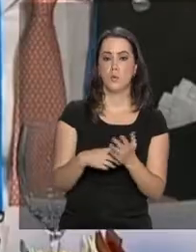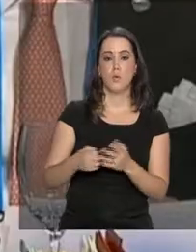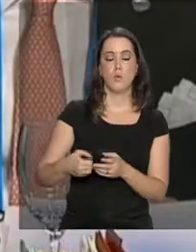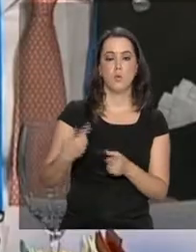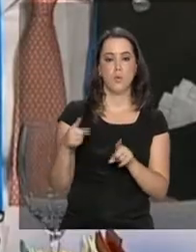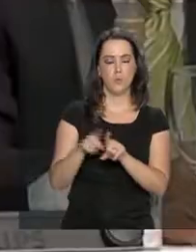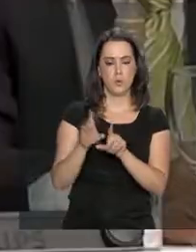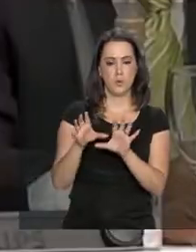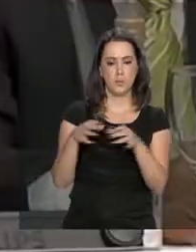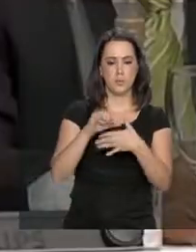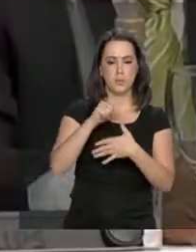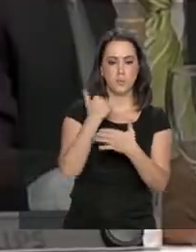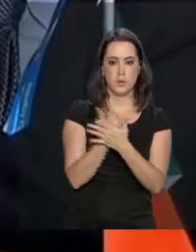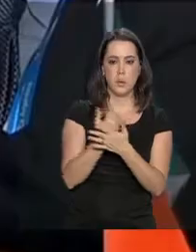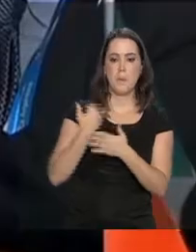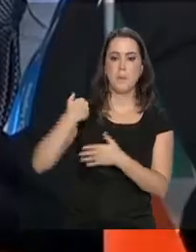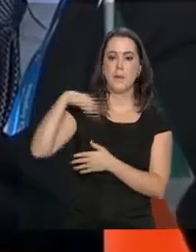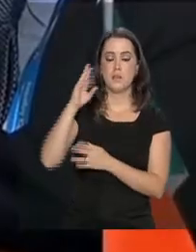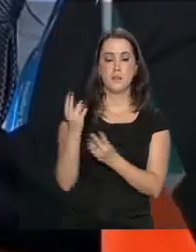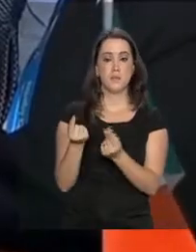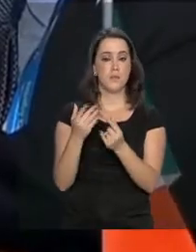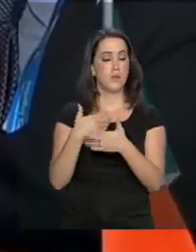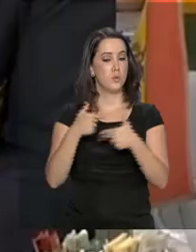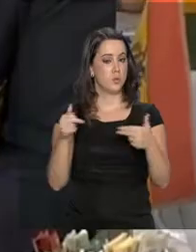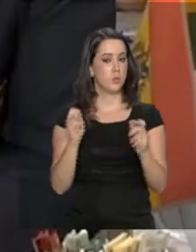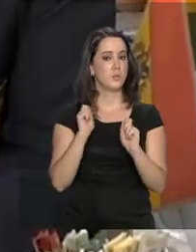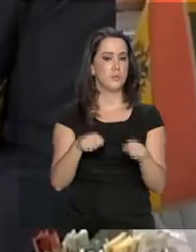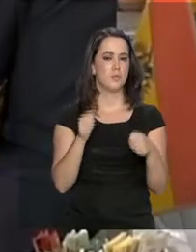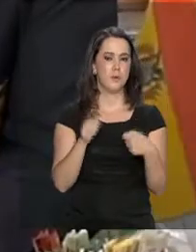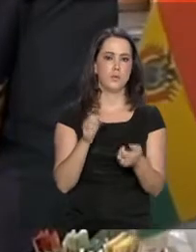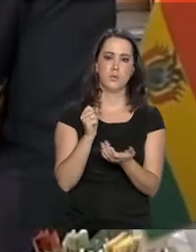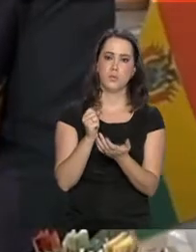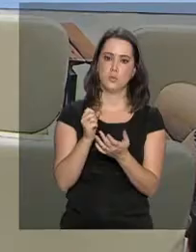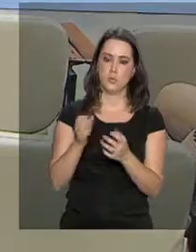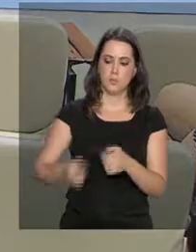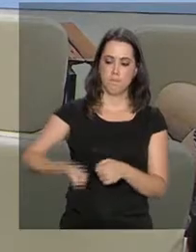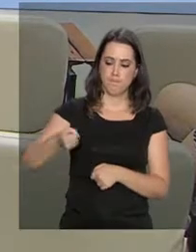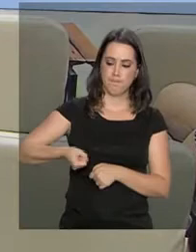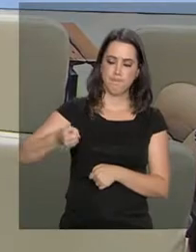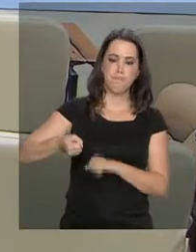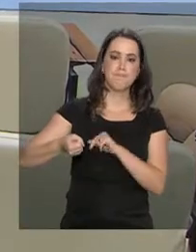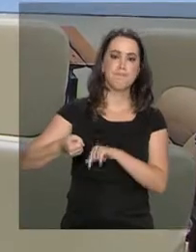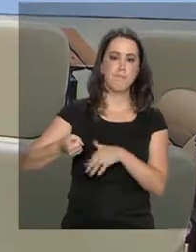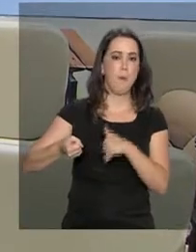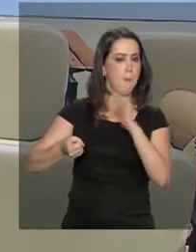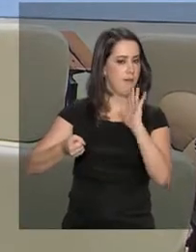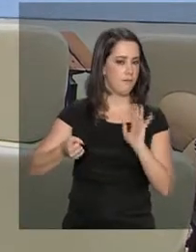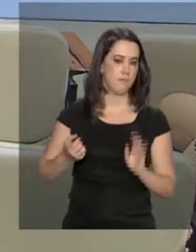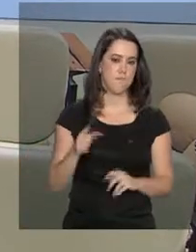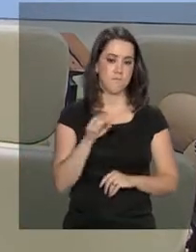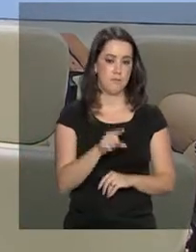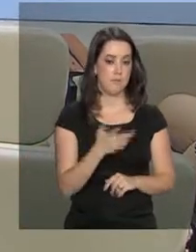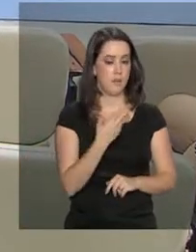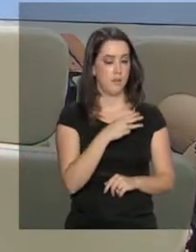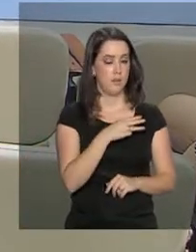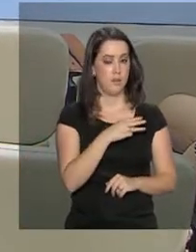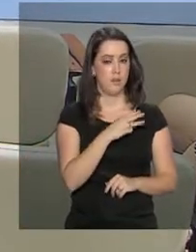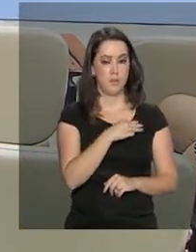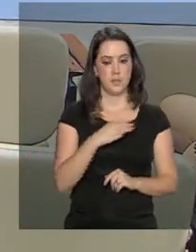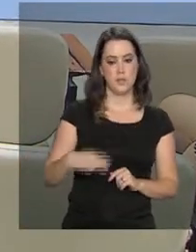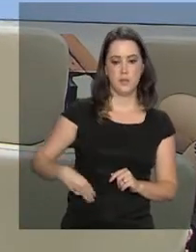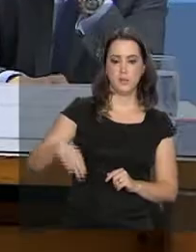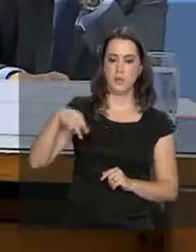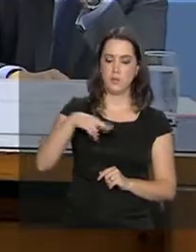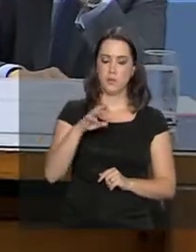mercosul que aumenta o valor total de bens permitidos a viajantes para o ministério das relações exteriores esta edição